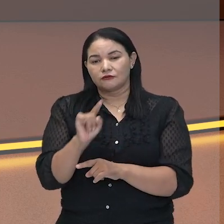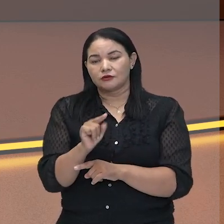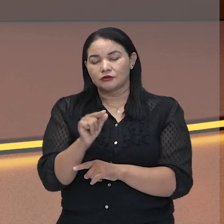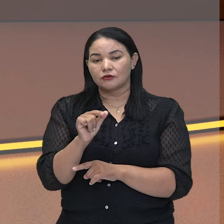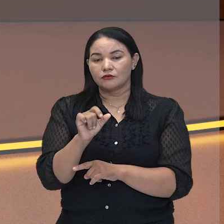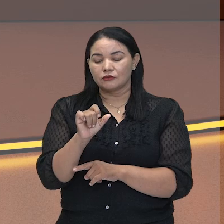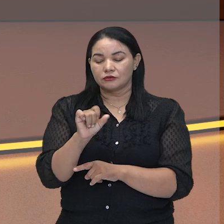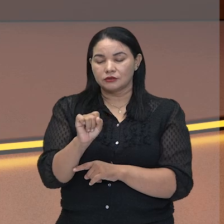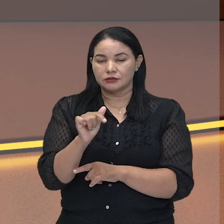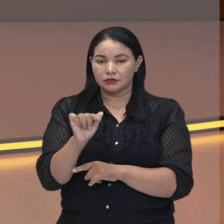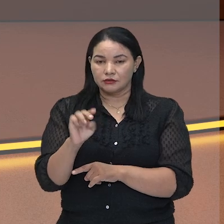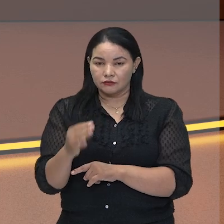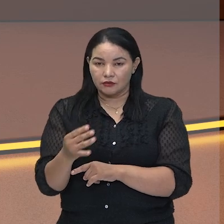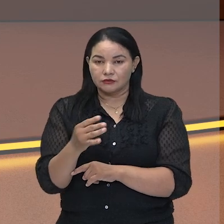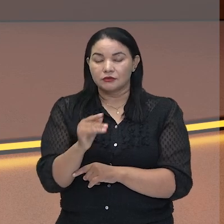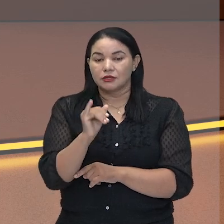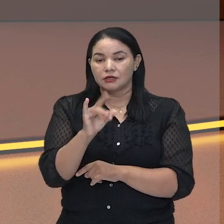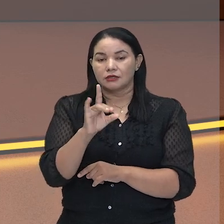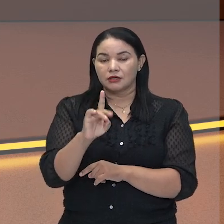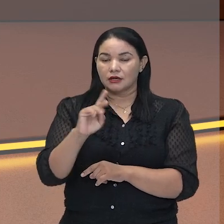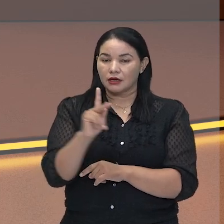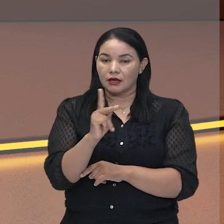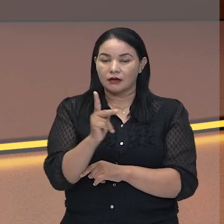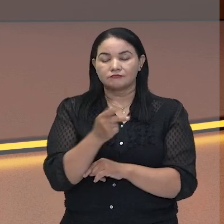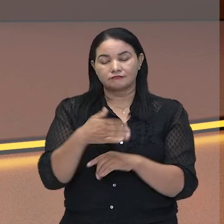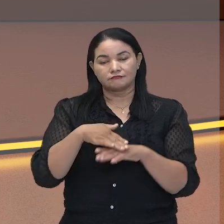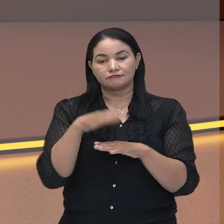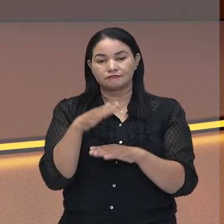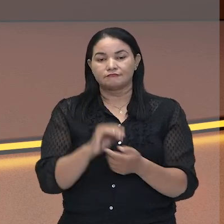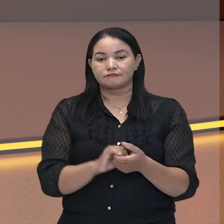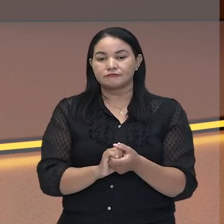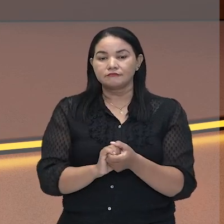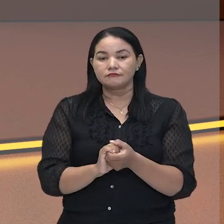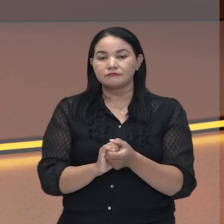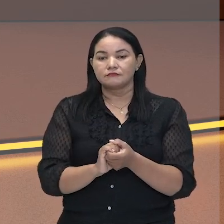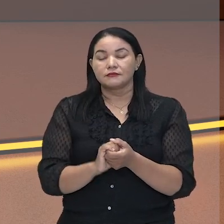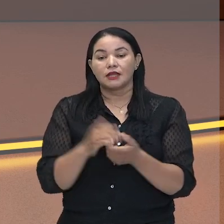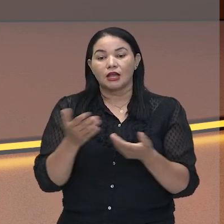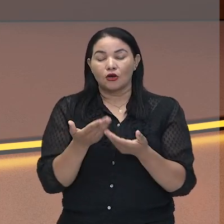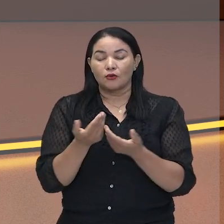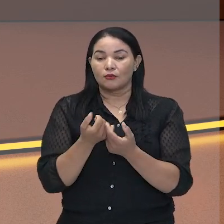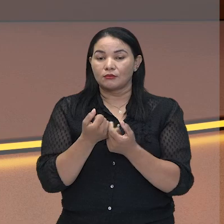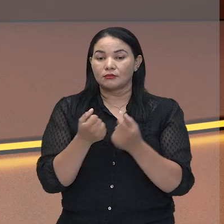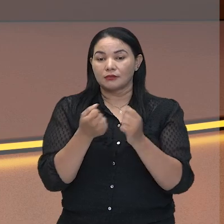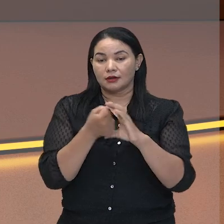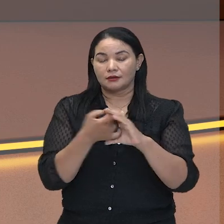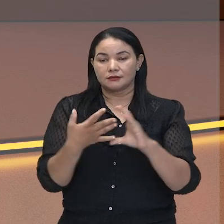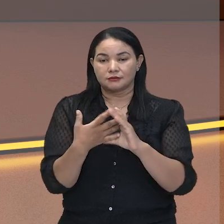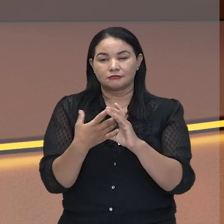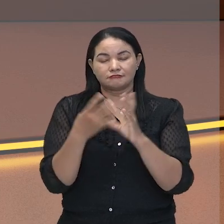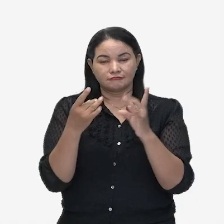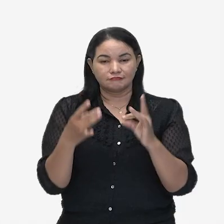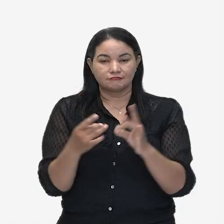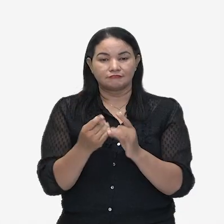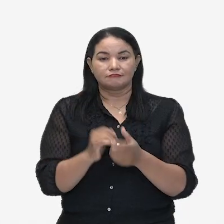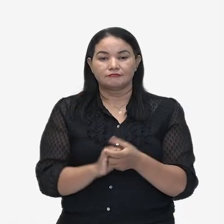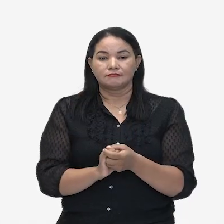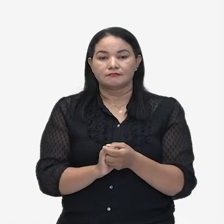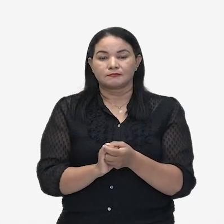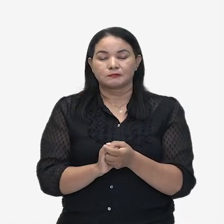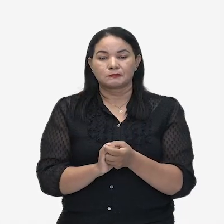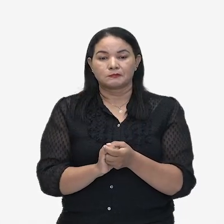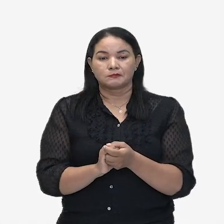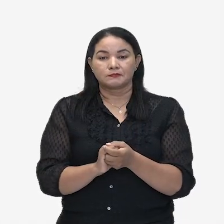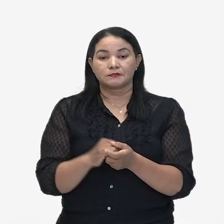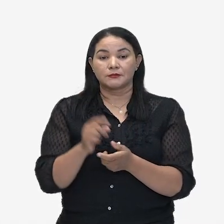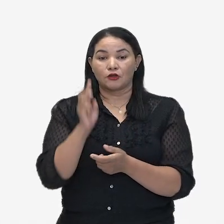0,874, considerado um IDH muito alto. E a gente vai analisar agora algumas características atuais dessa região. Nessa